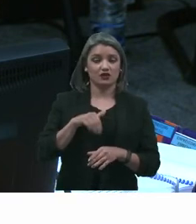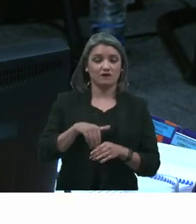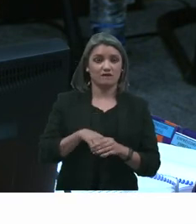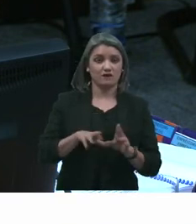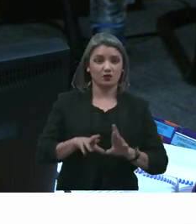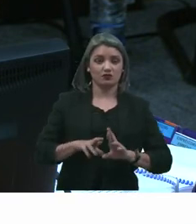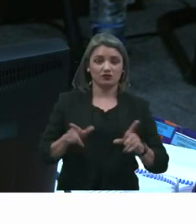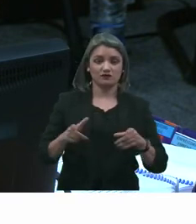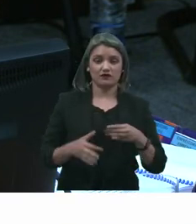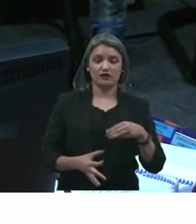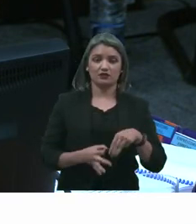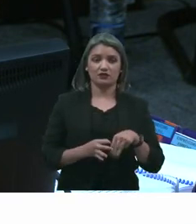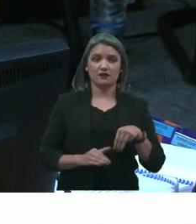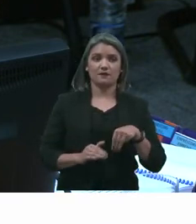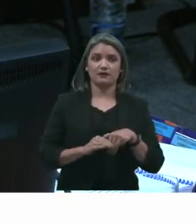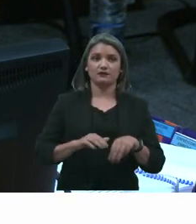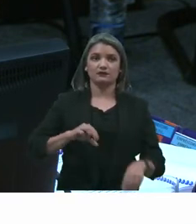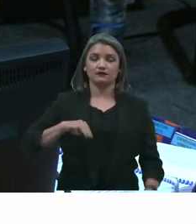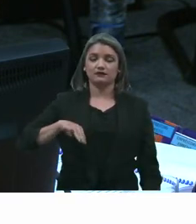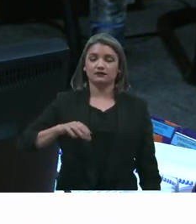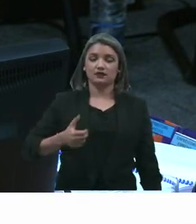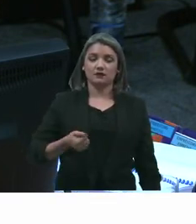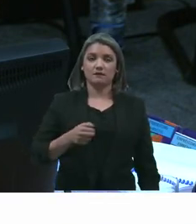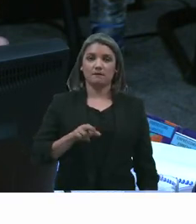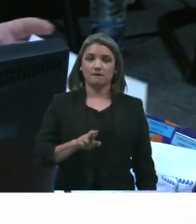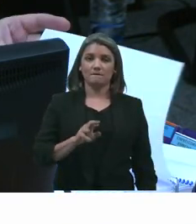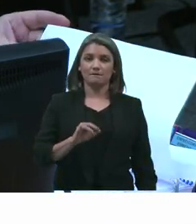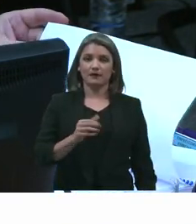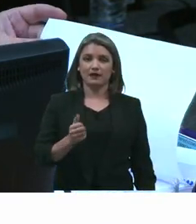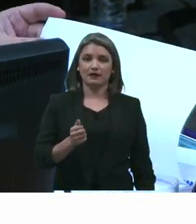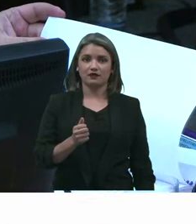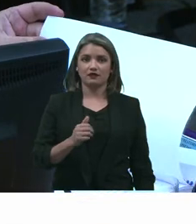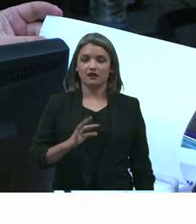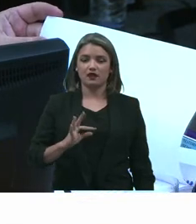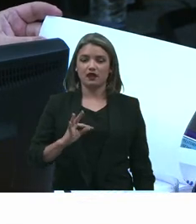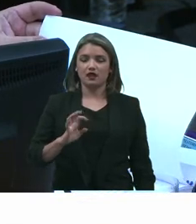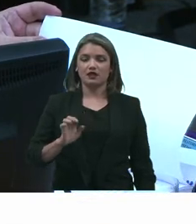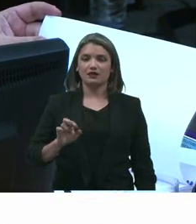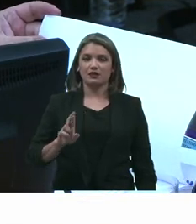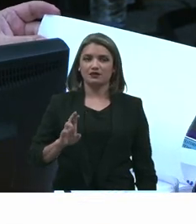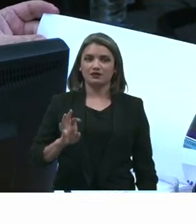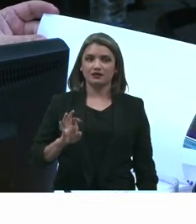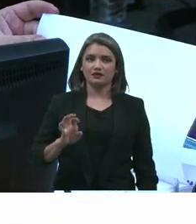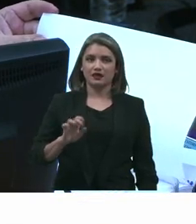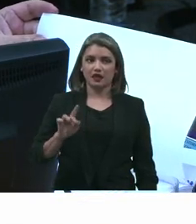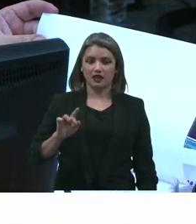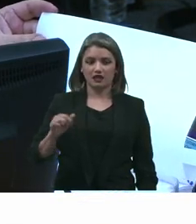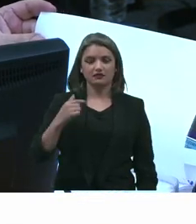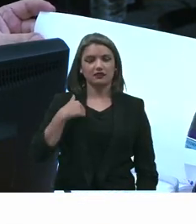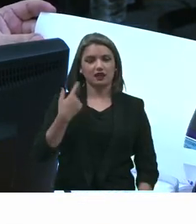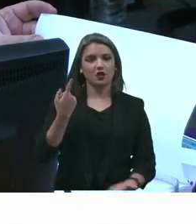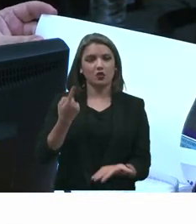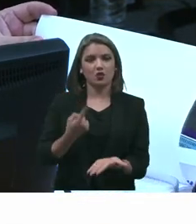Tereza, que eu ratifico agora, já está lançado